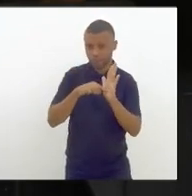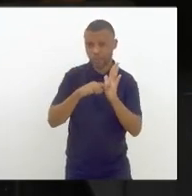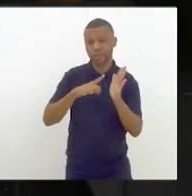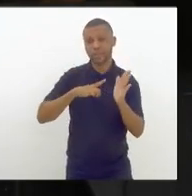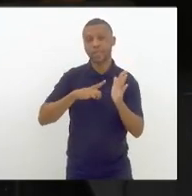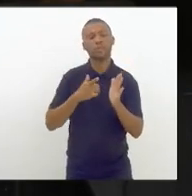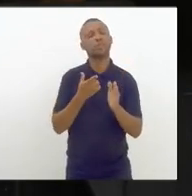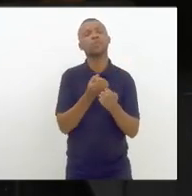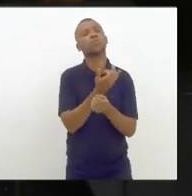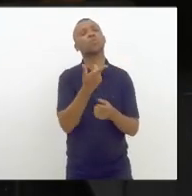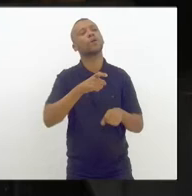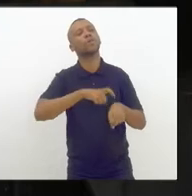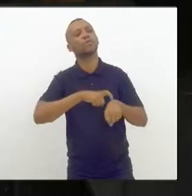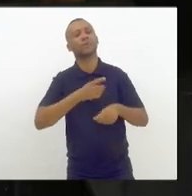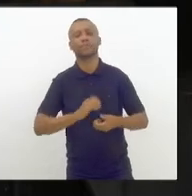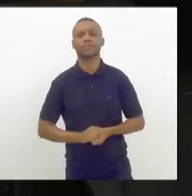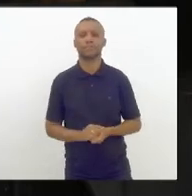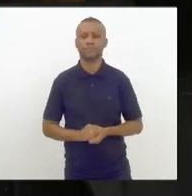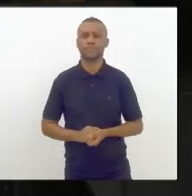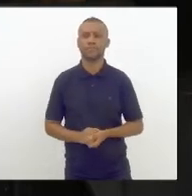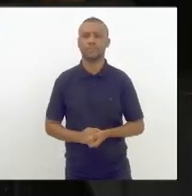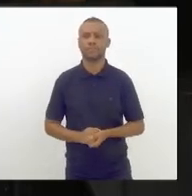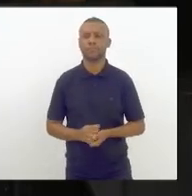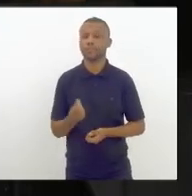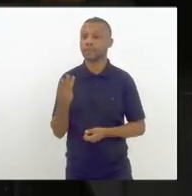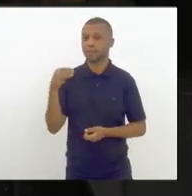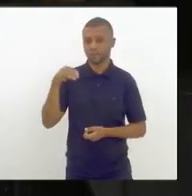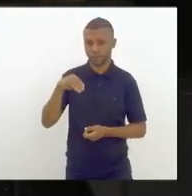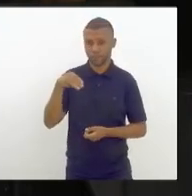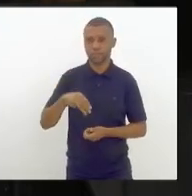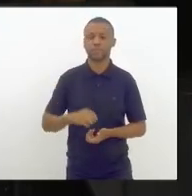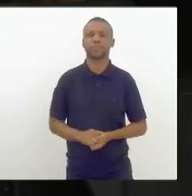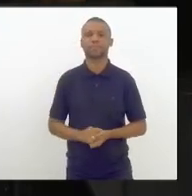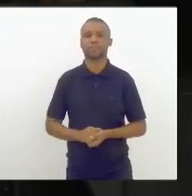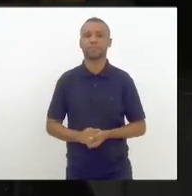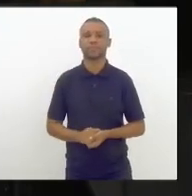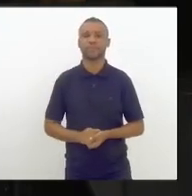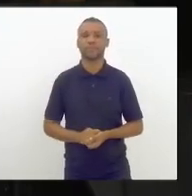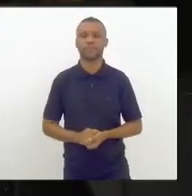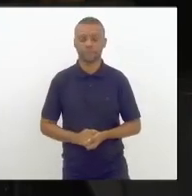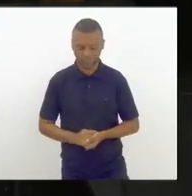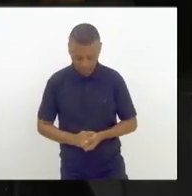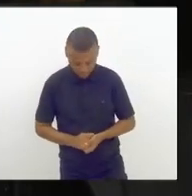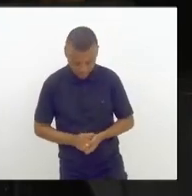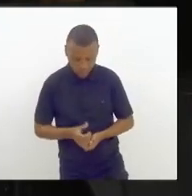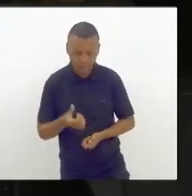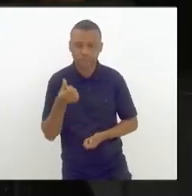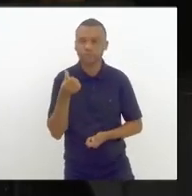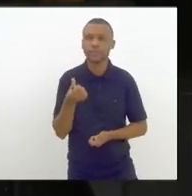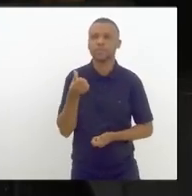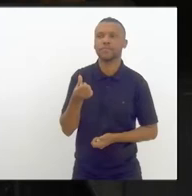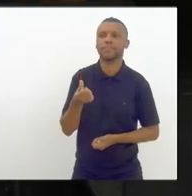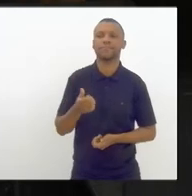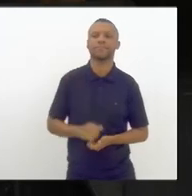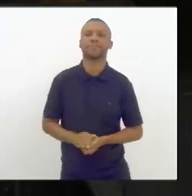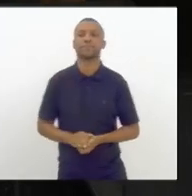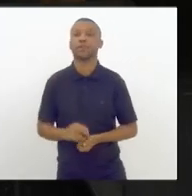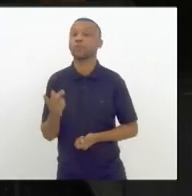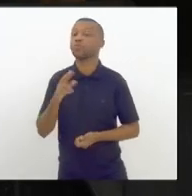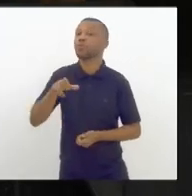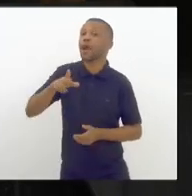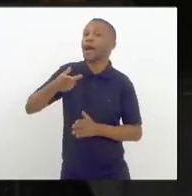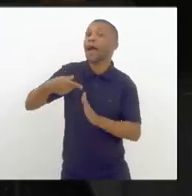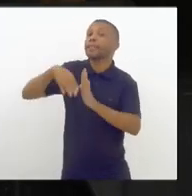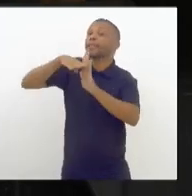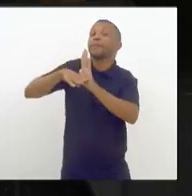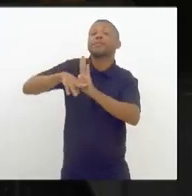dispõe de quanto tempo três minutos então vai dar tempo sexto não é mandamento é